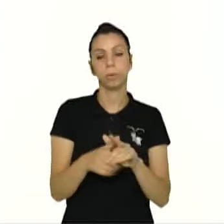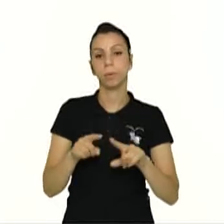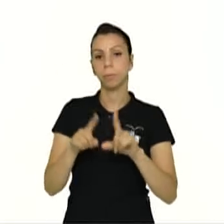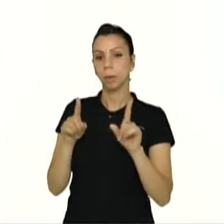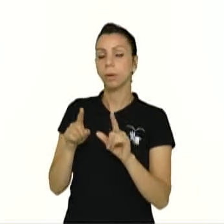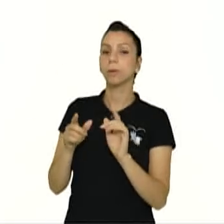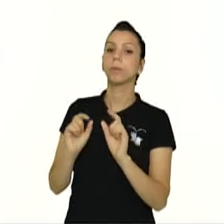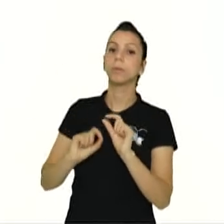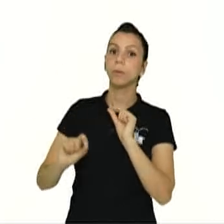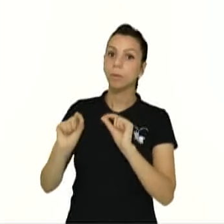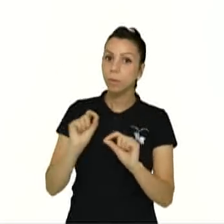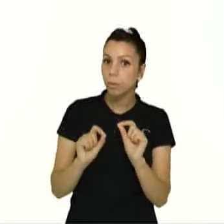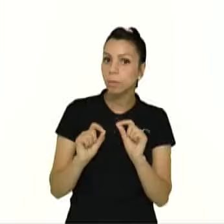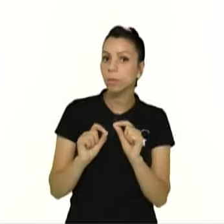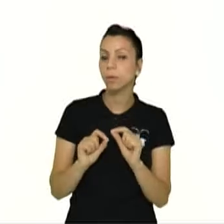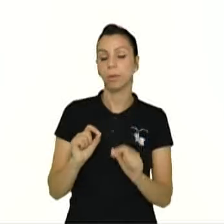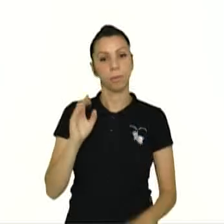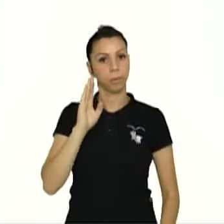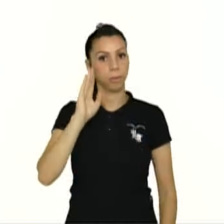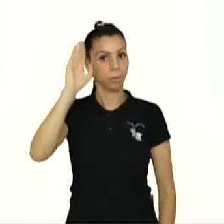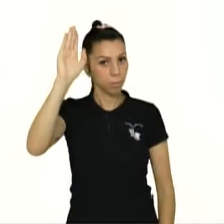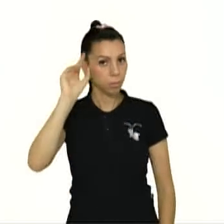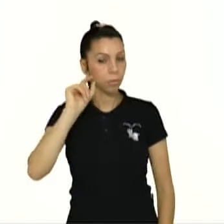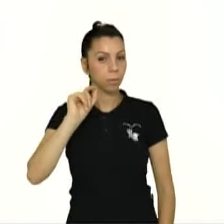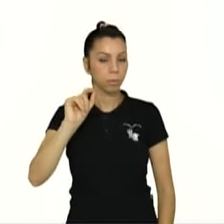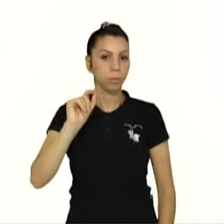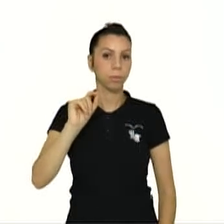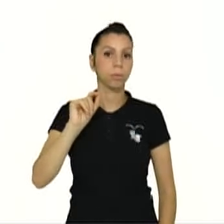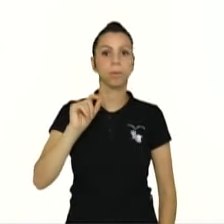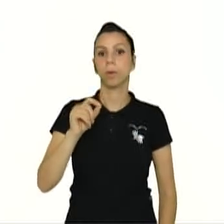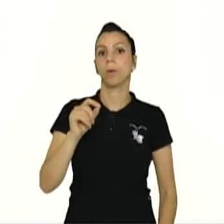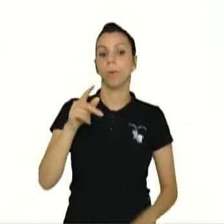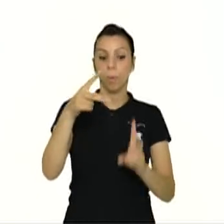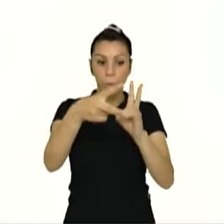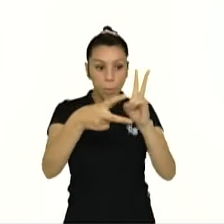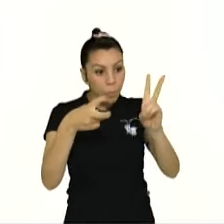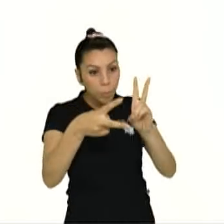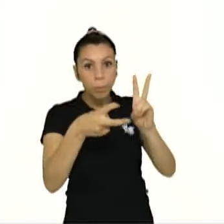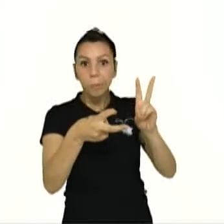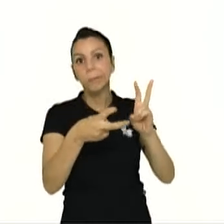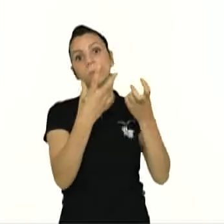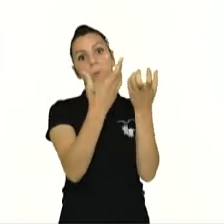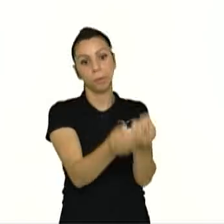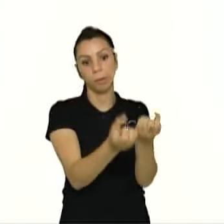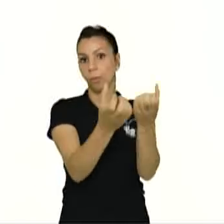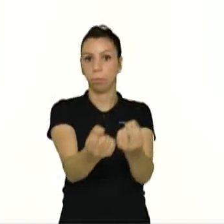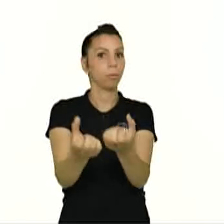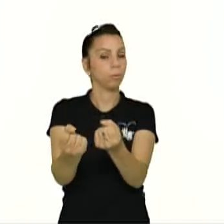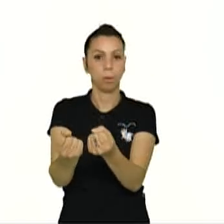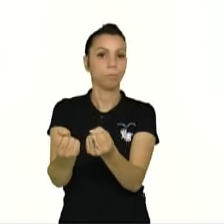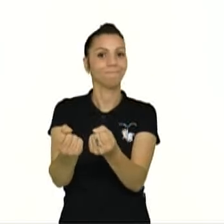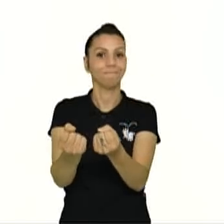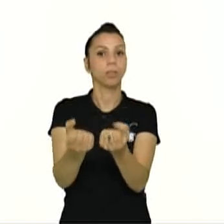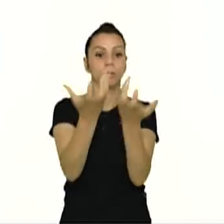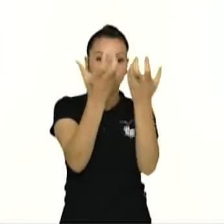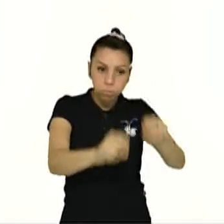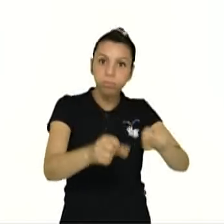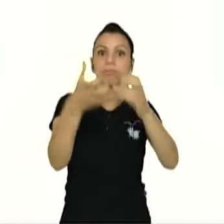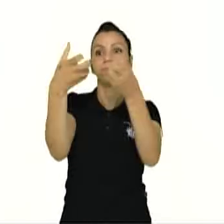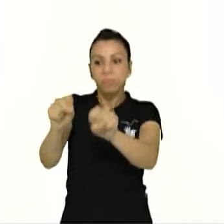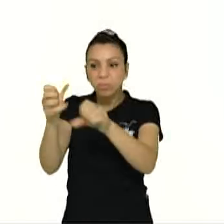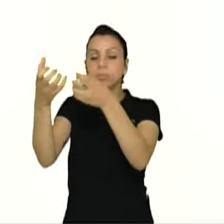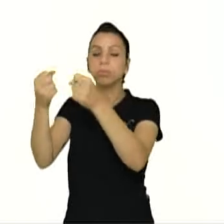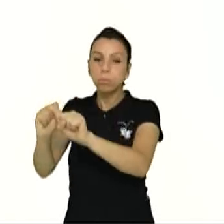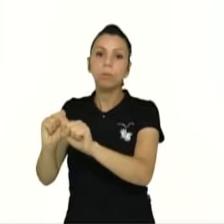aqui, reforçar aqui, nem todos aceitavam essa situação e resistiam como podiam.